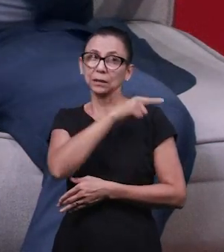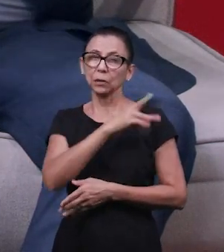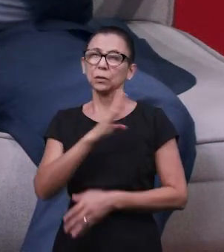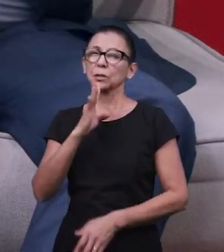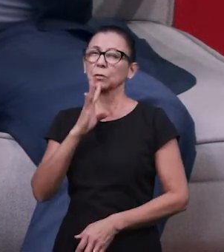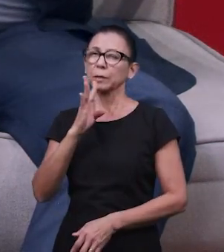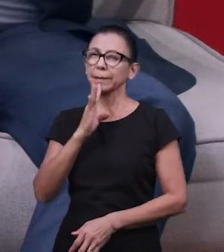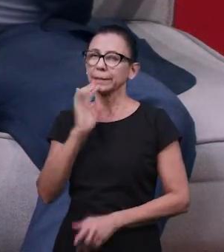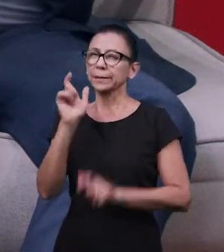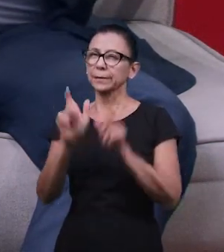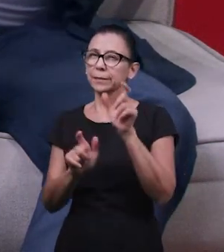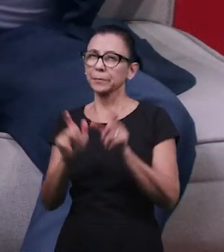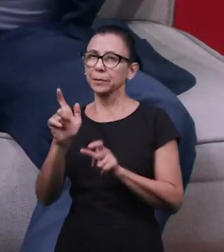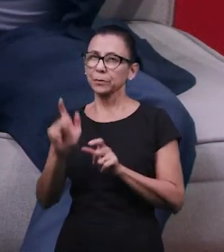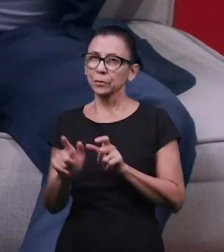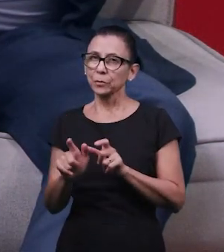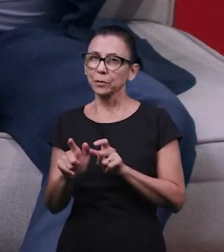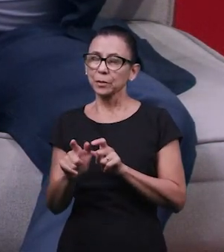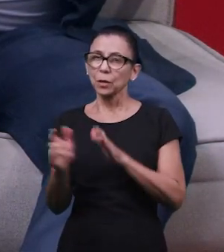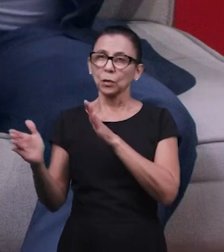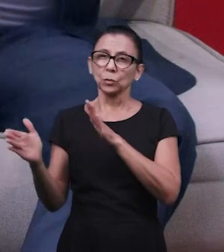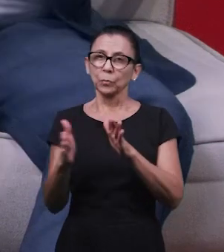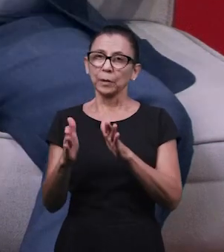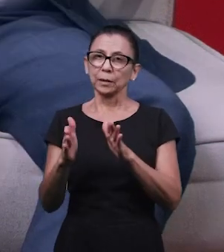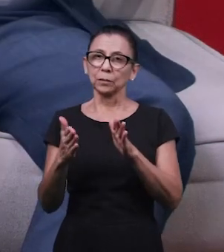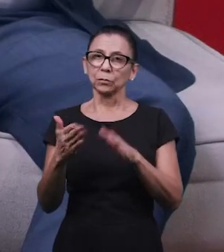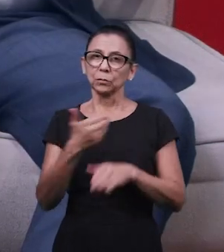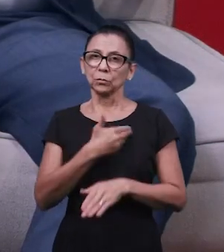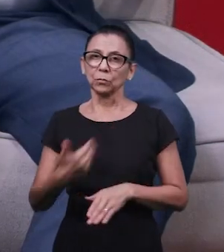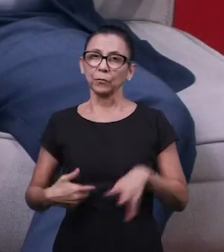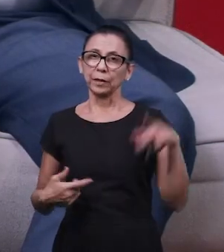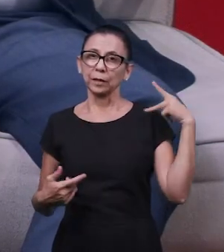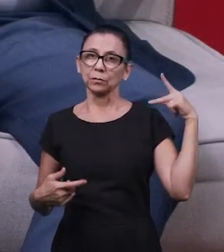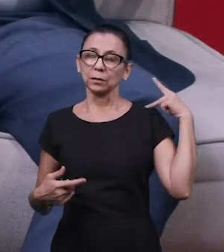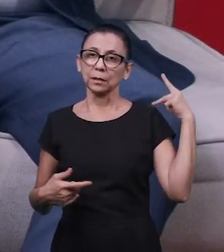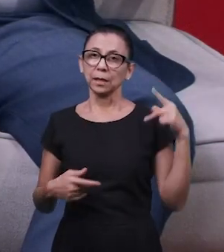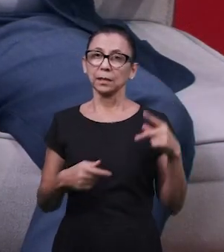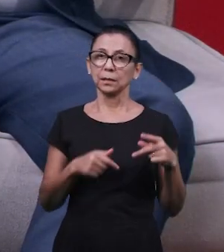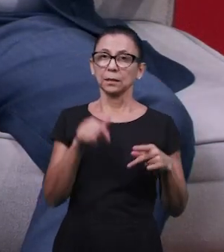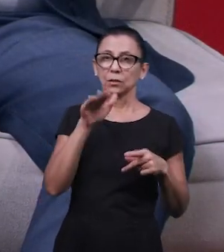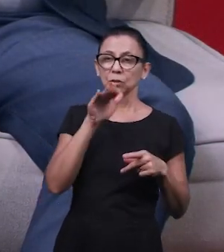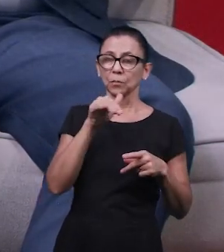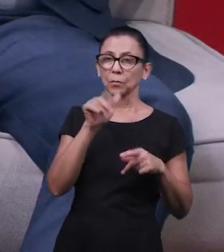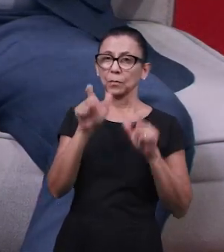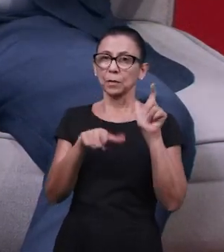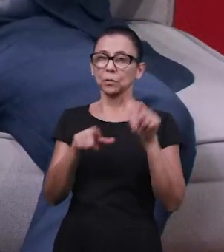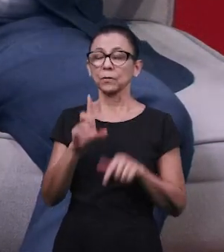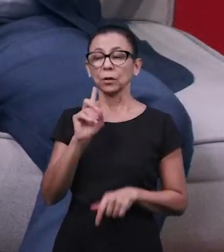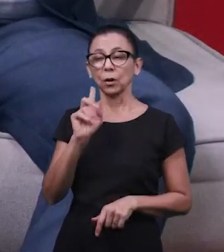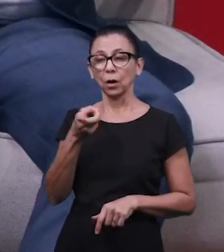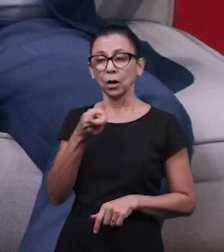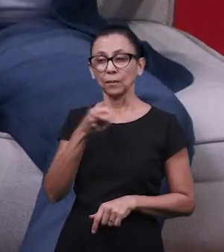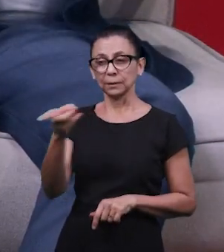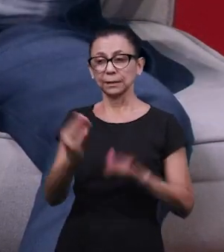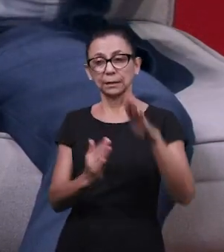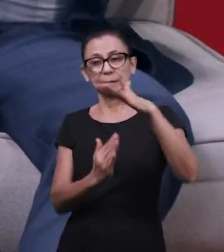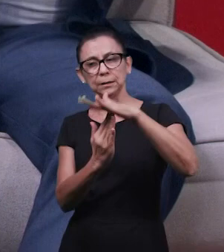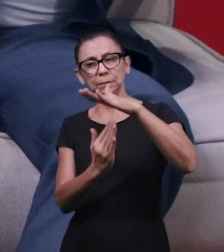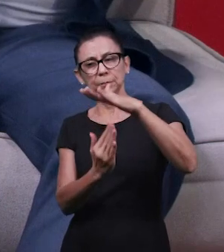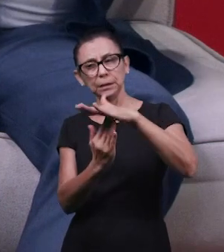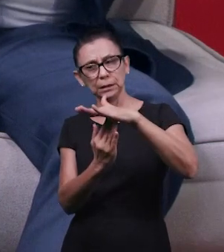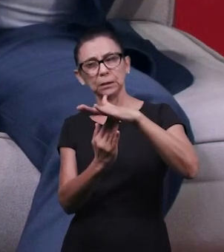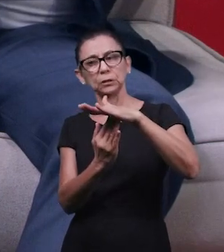seu pai, do rei Davi. Tá tudo bem, Salomão chamou cada um a seu modo. Ó, esse aqui Orientou. é o limite.